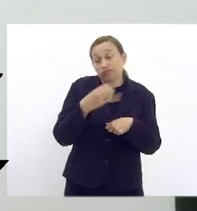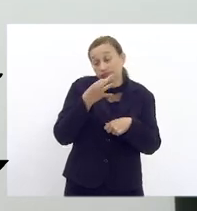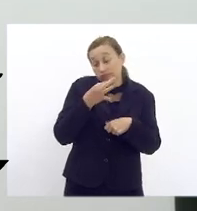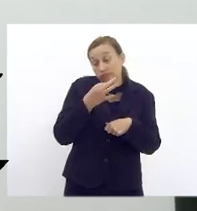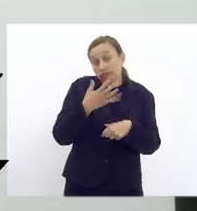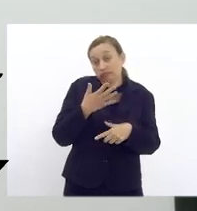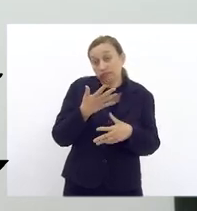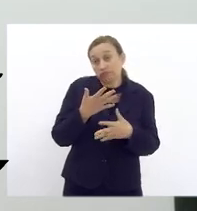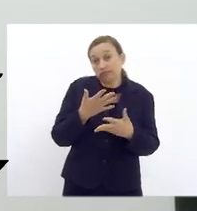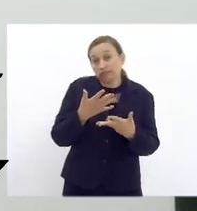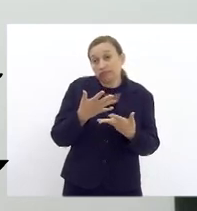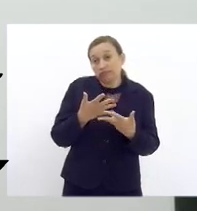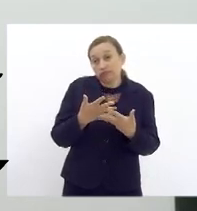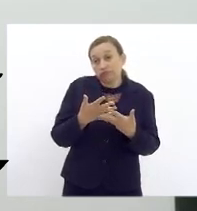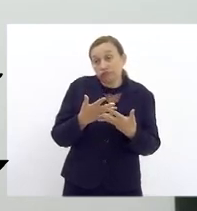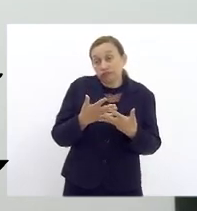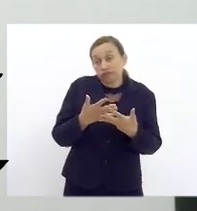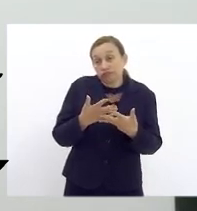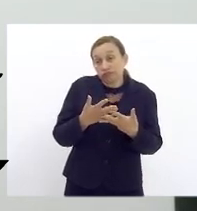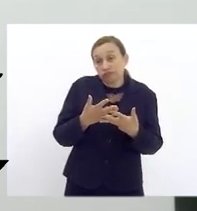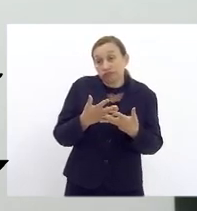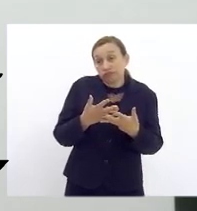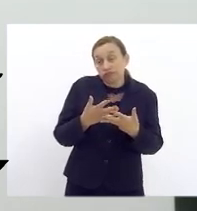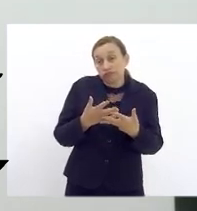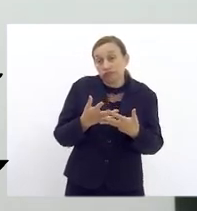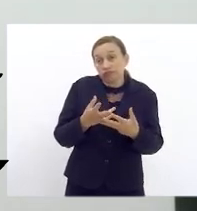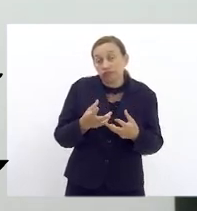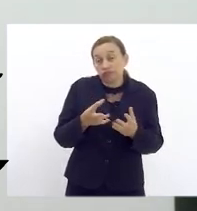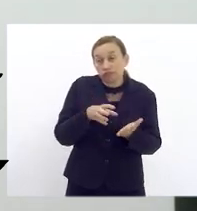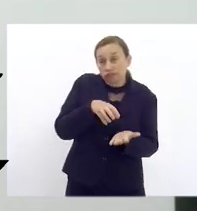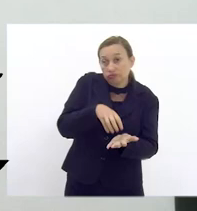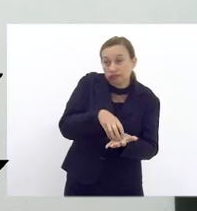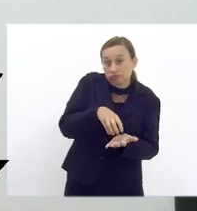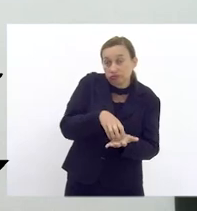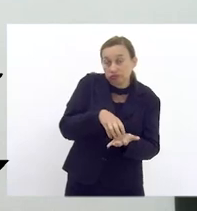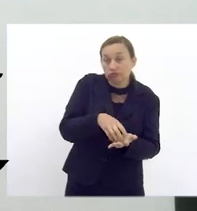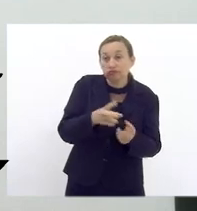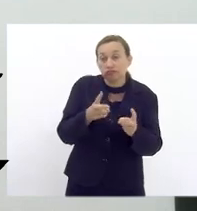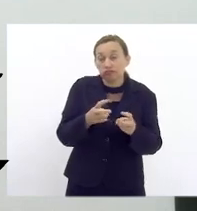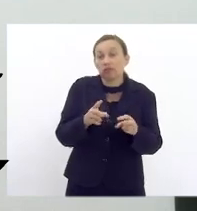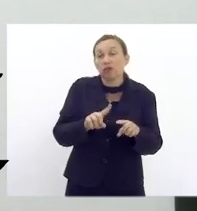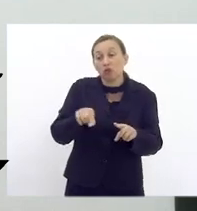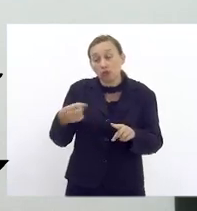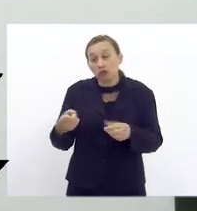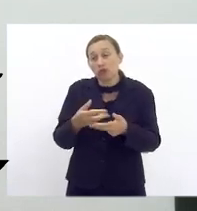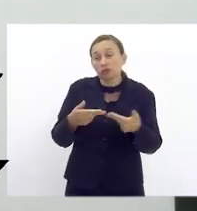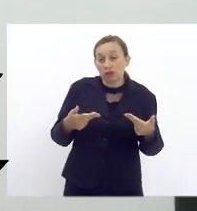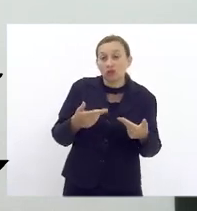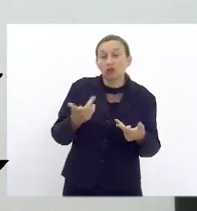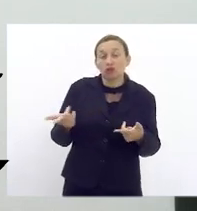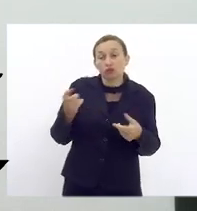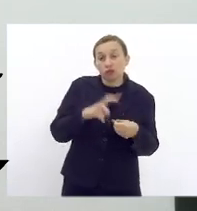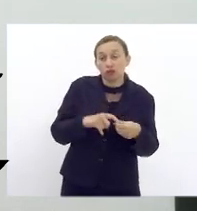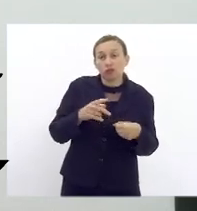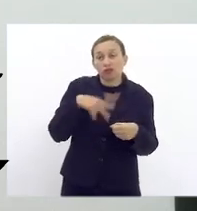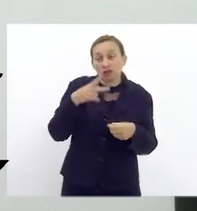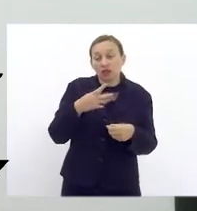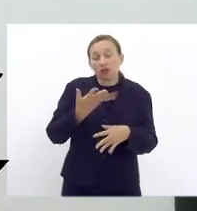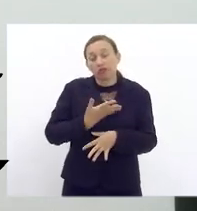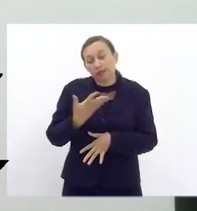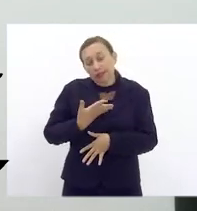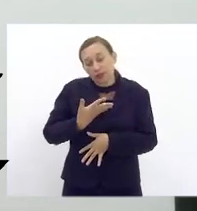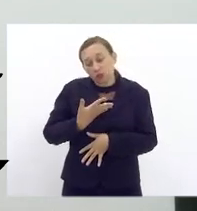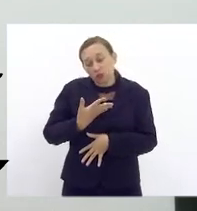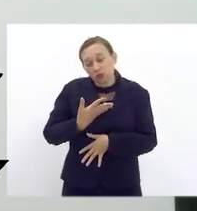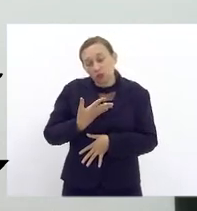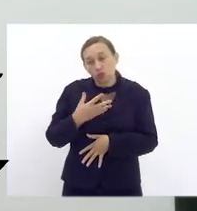para o nosso para esse nosso Observatório outras coisas mais acontece mas acho que volta a repetir meus amigos e